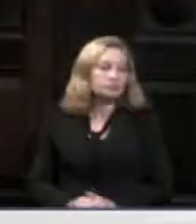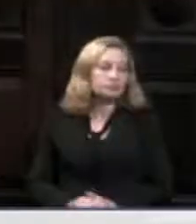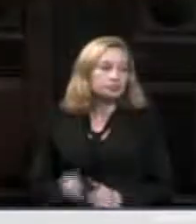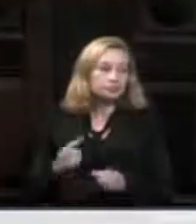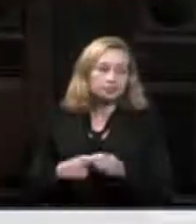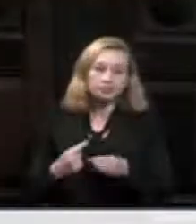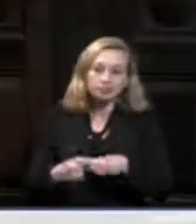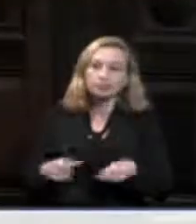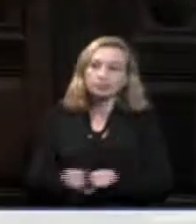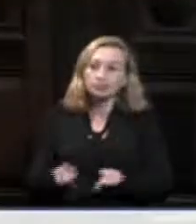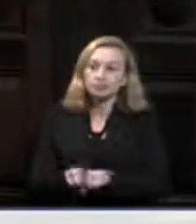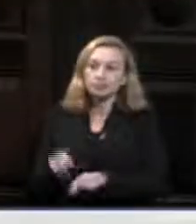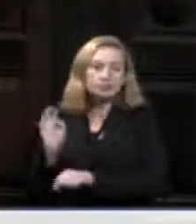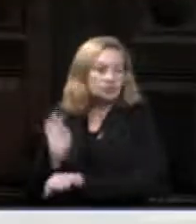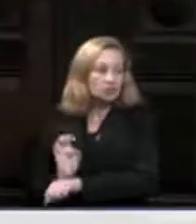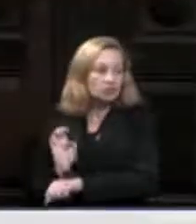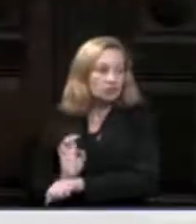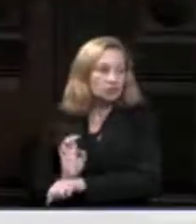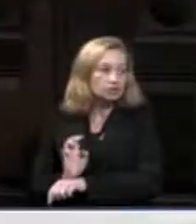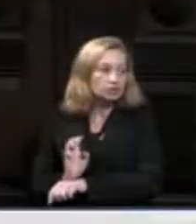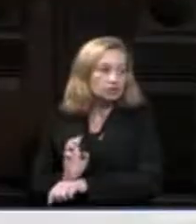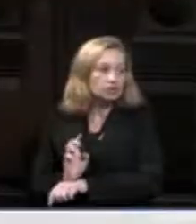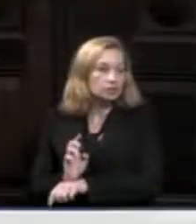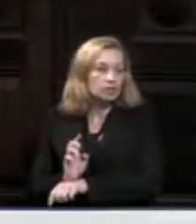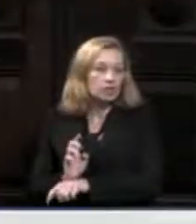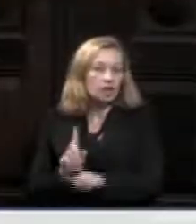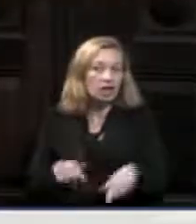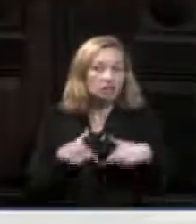ao Estado para a regularização da questão.